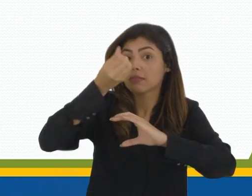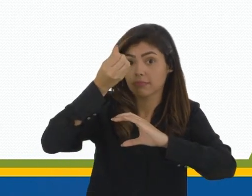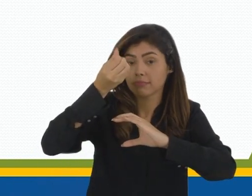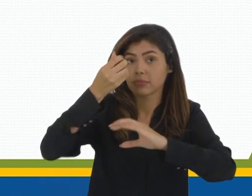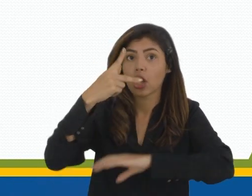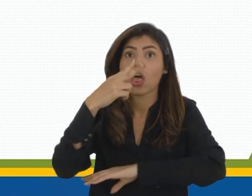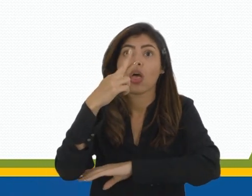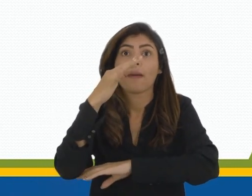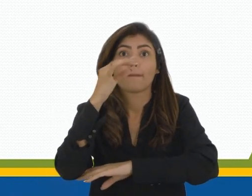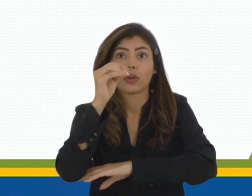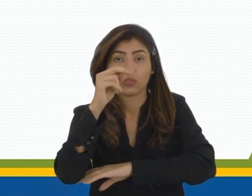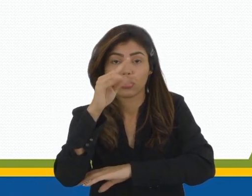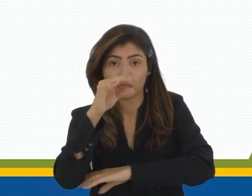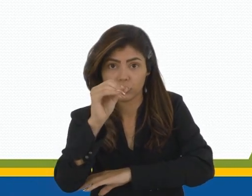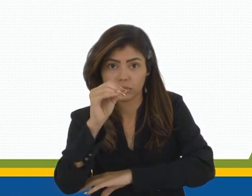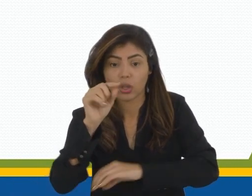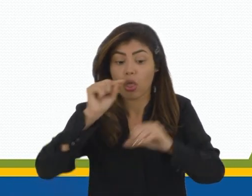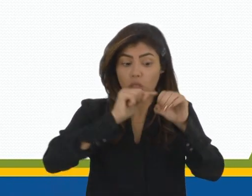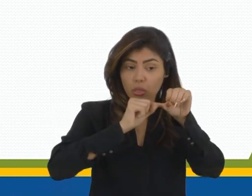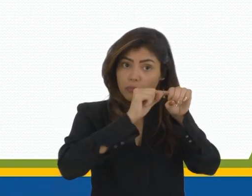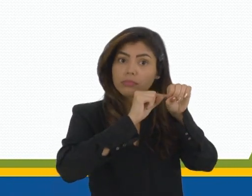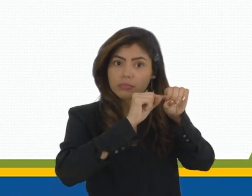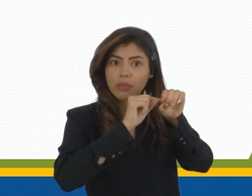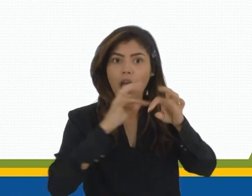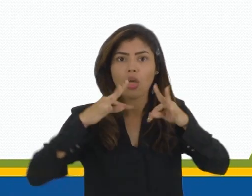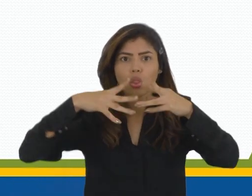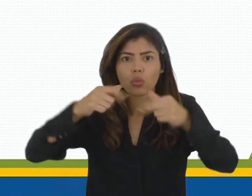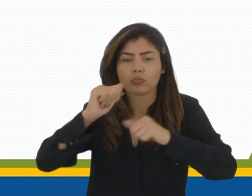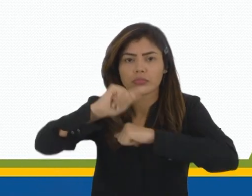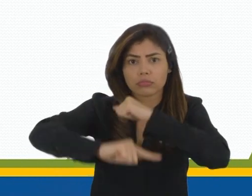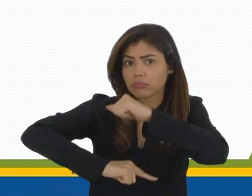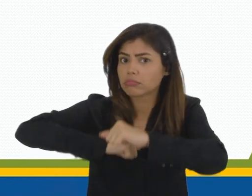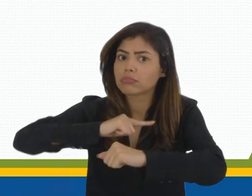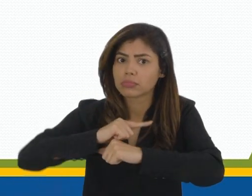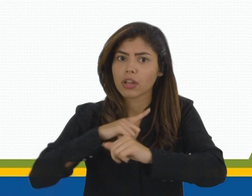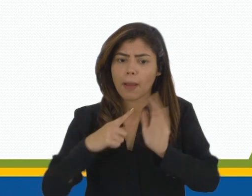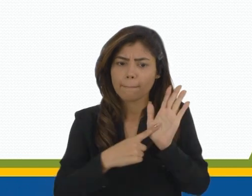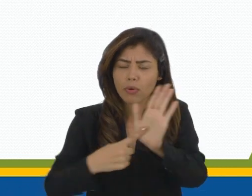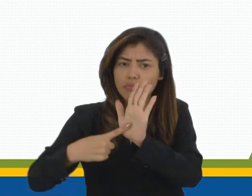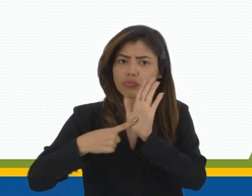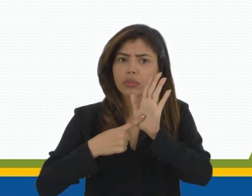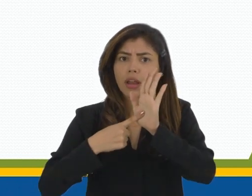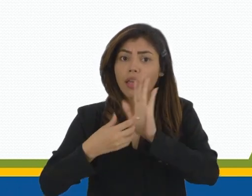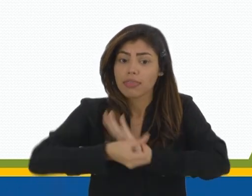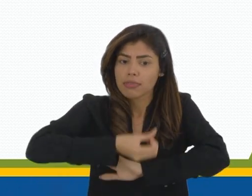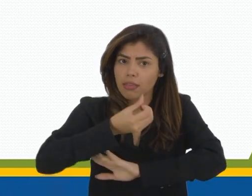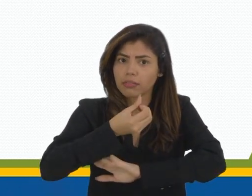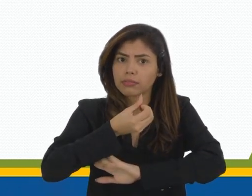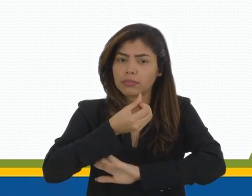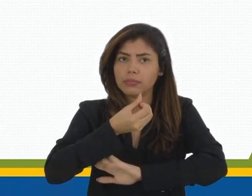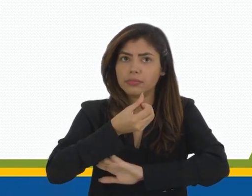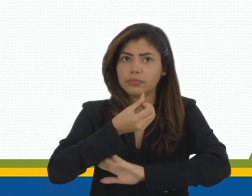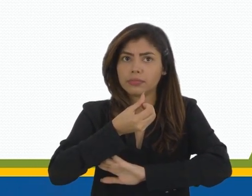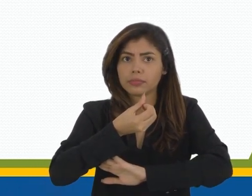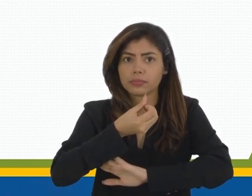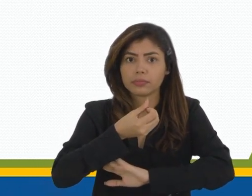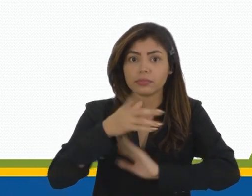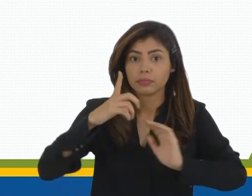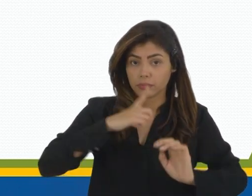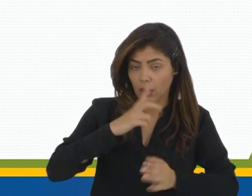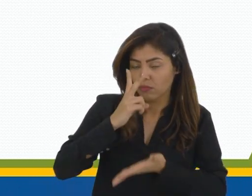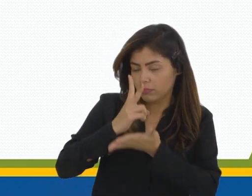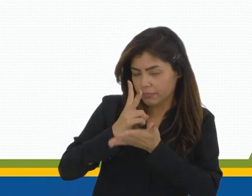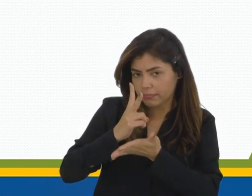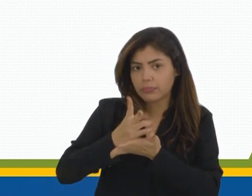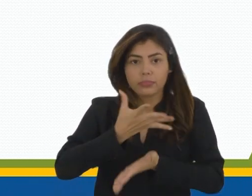no seu núcleo. E todos os átomos que apresentarem 6 prótons no núcleo, ou seja, o mesmo